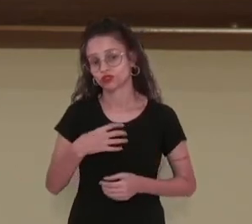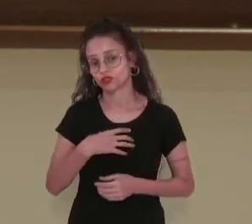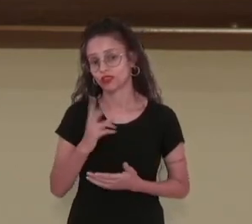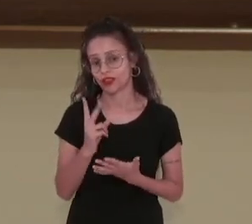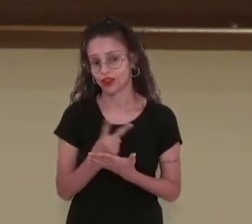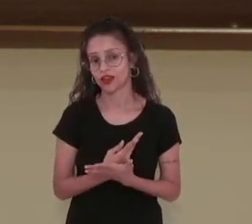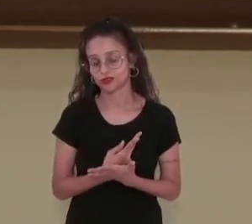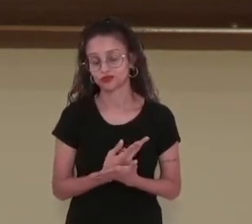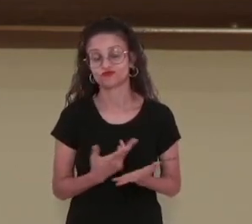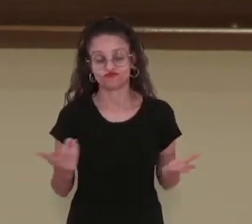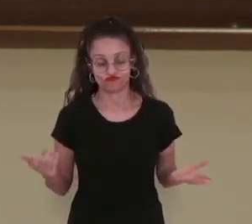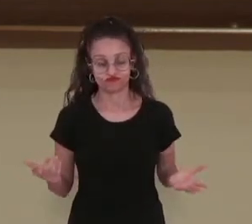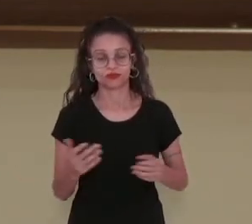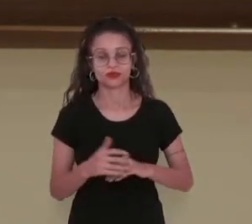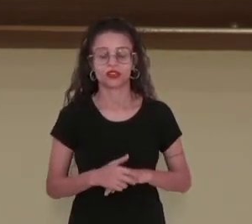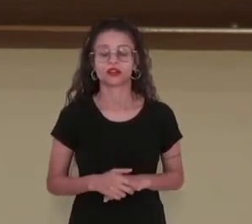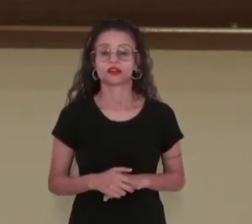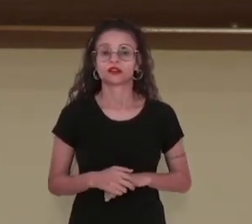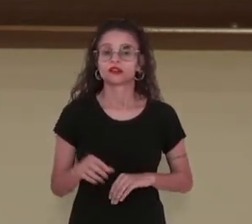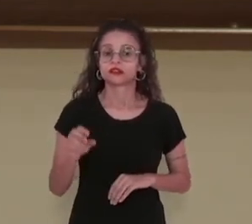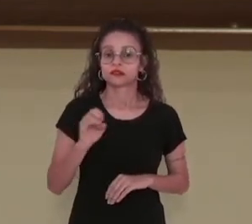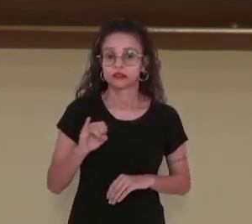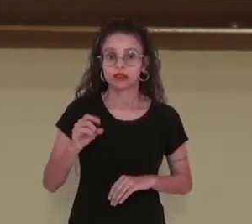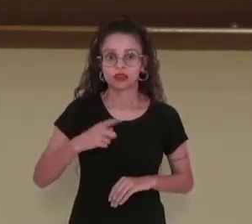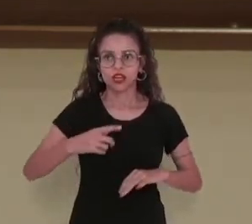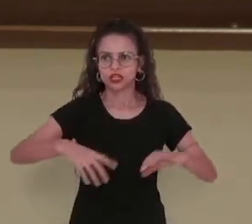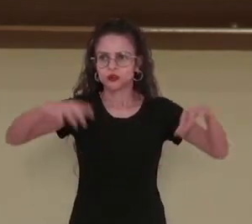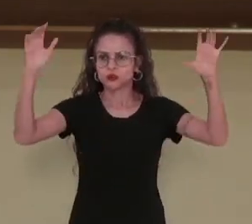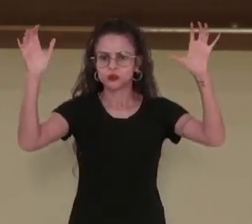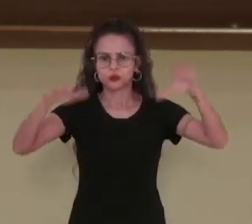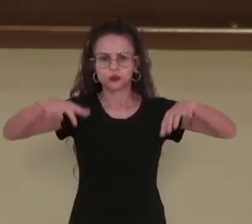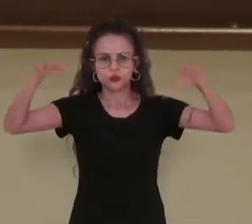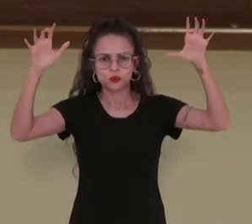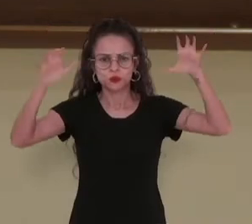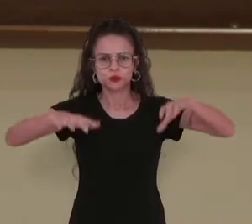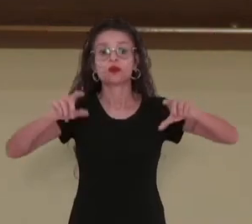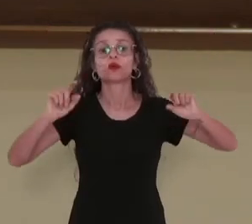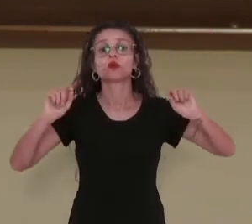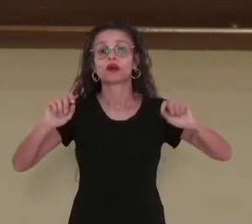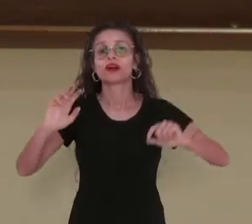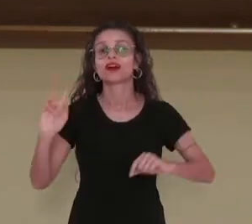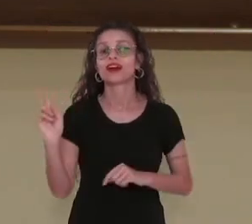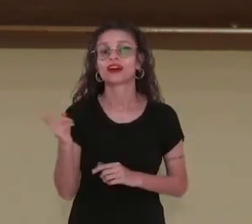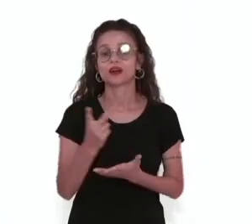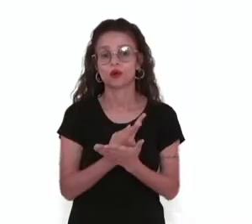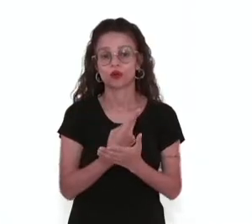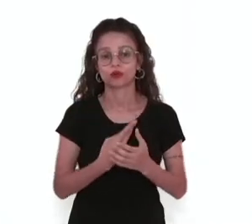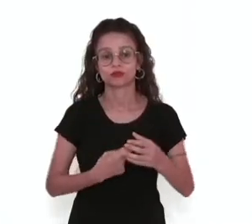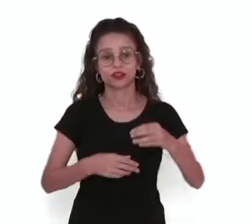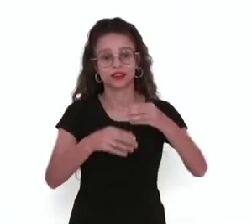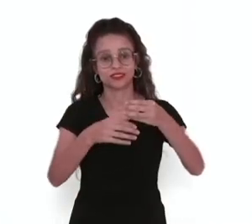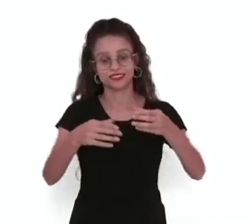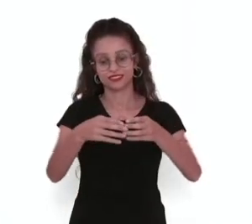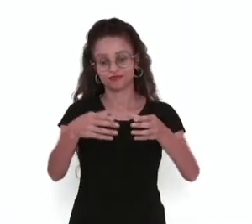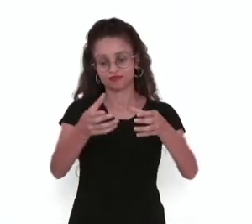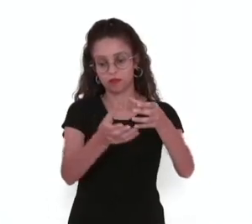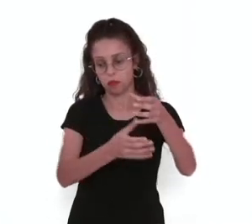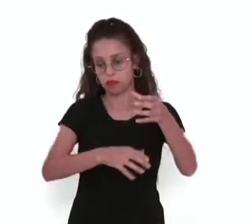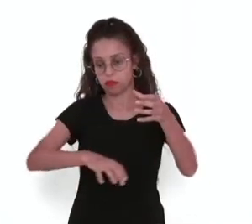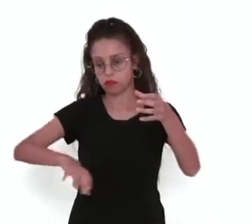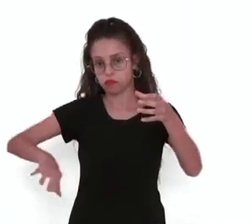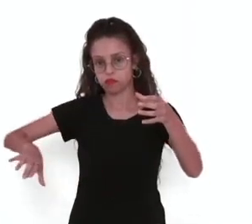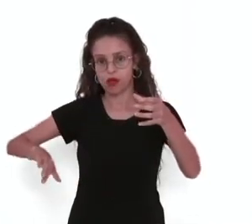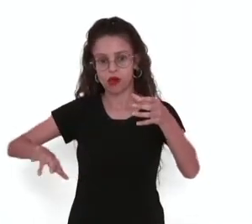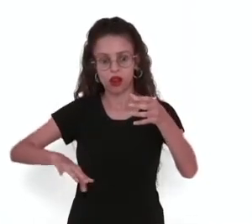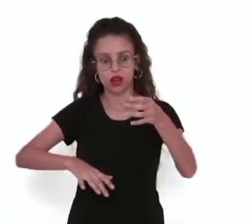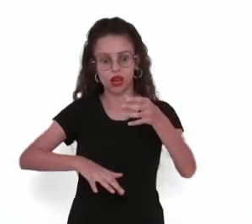irregular. Então, quando há fortes chuvas, o que acontece? Até as galerias pluviais acabam entupidas